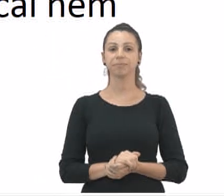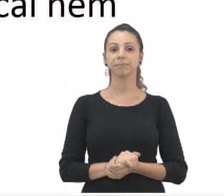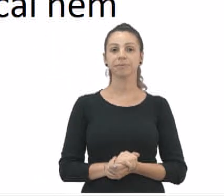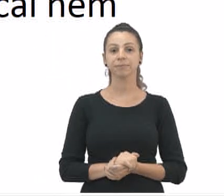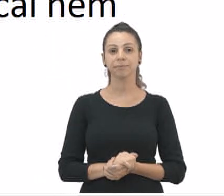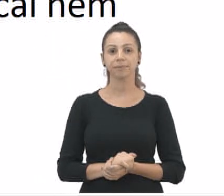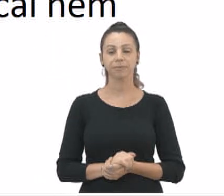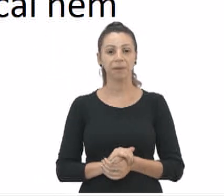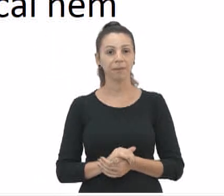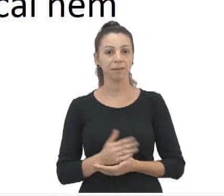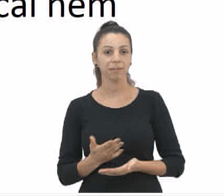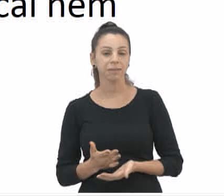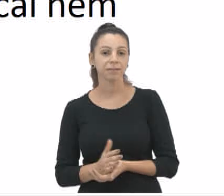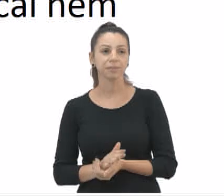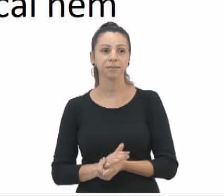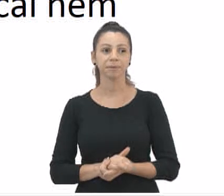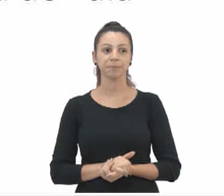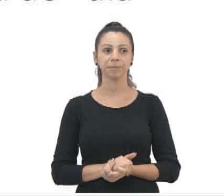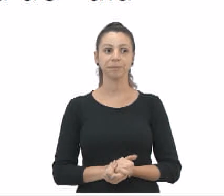ficou simplesmente nisso.